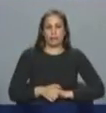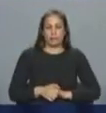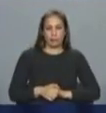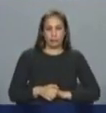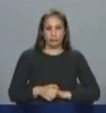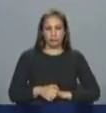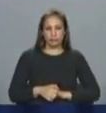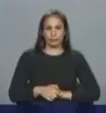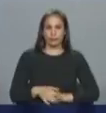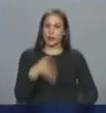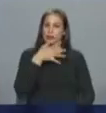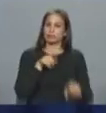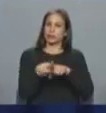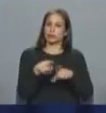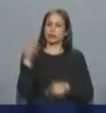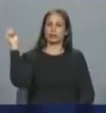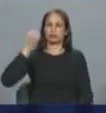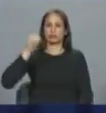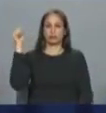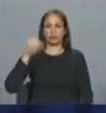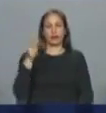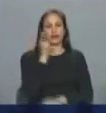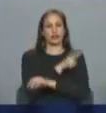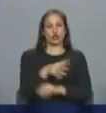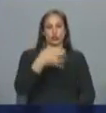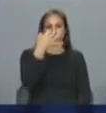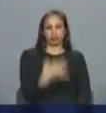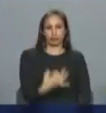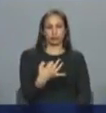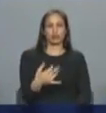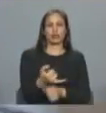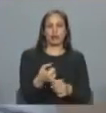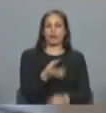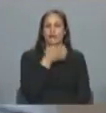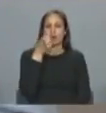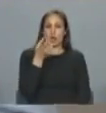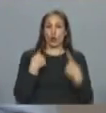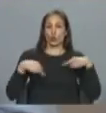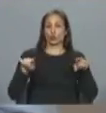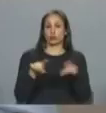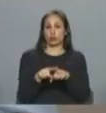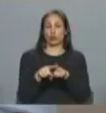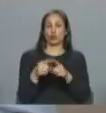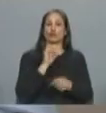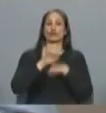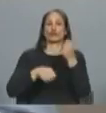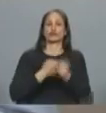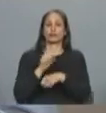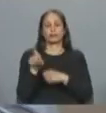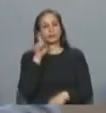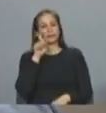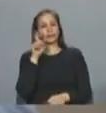o deputado do pcp esteve em visita oficial à ilha do faial e uma das reuniões foi com o movimento fez do aeroporto da